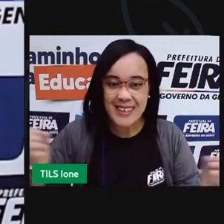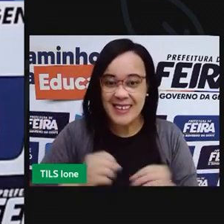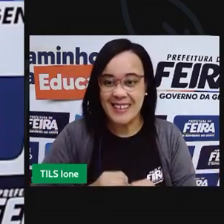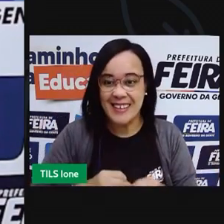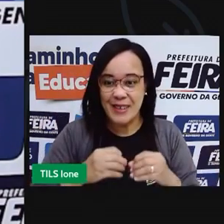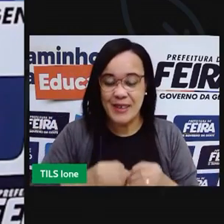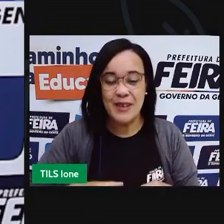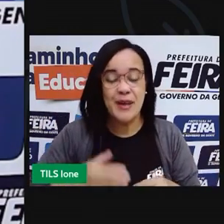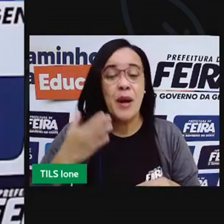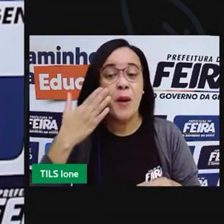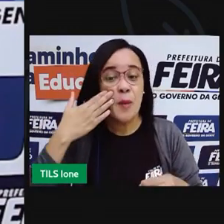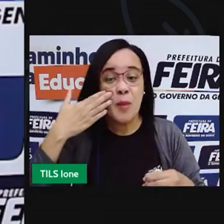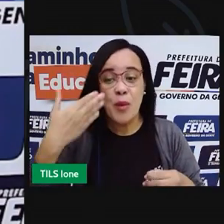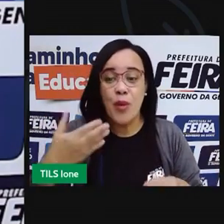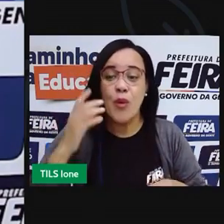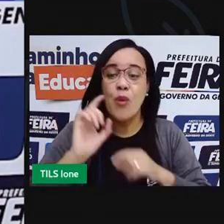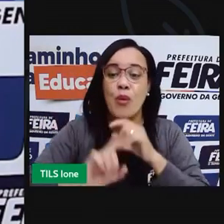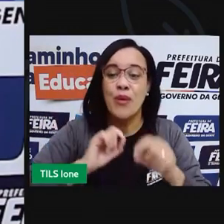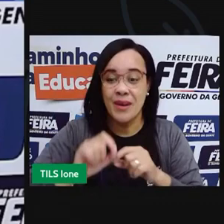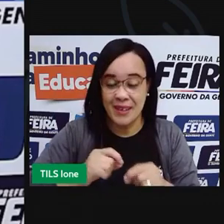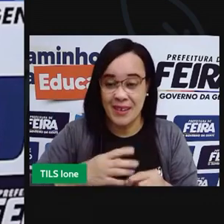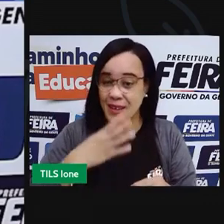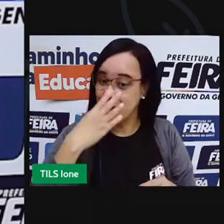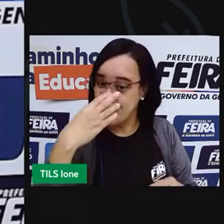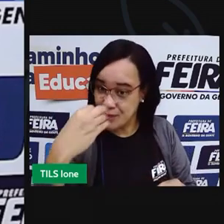que o lobo morde sim.